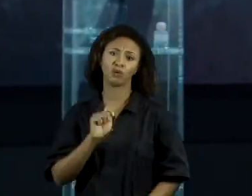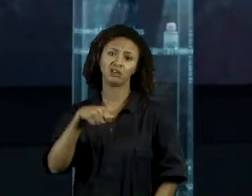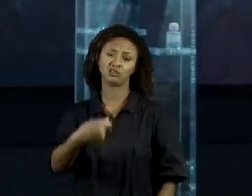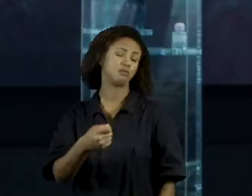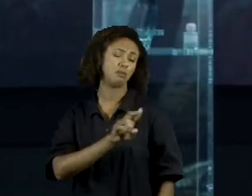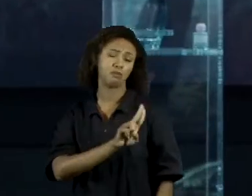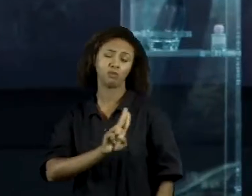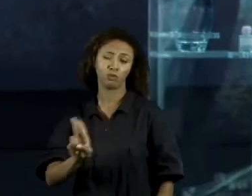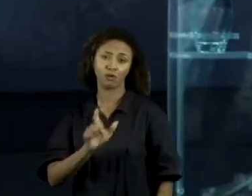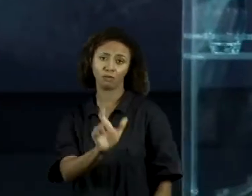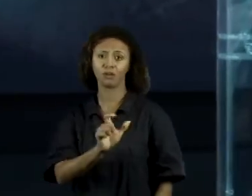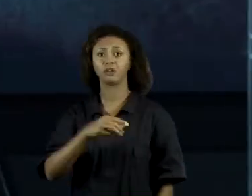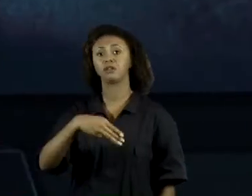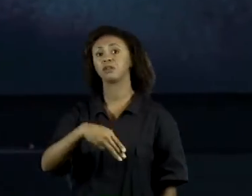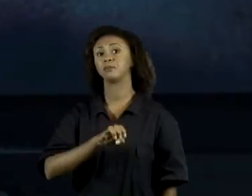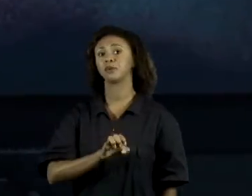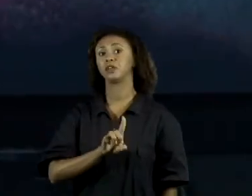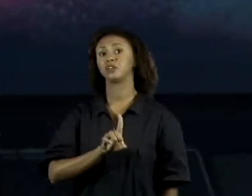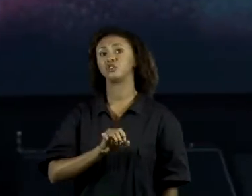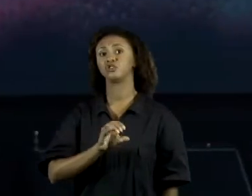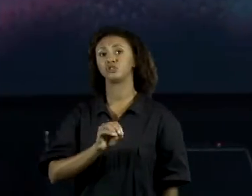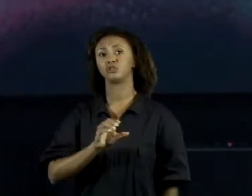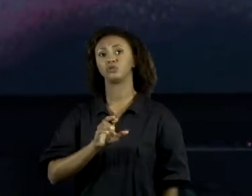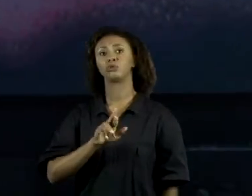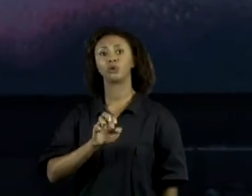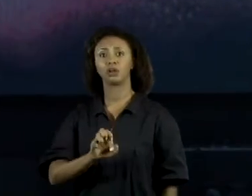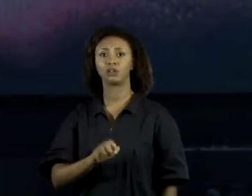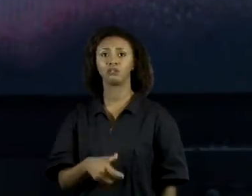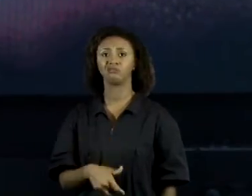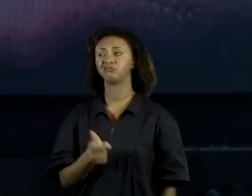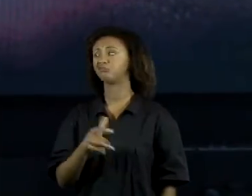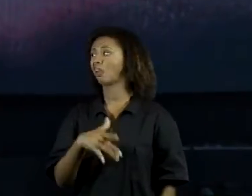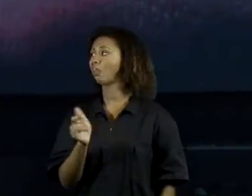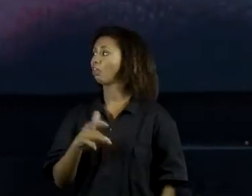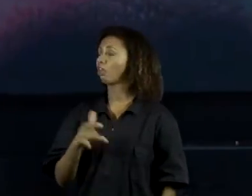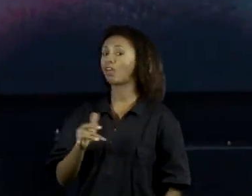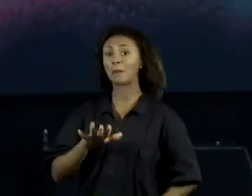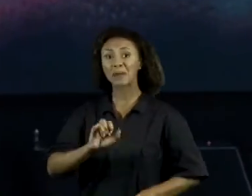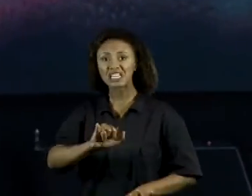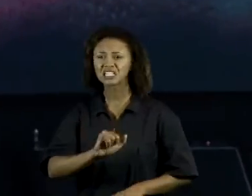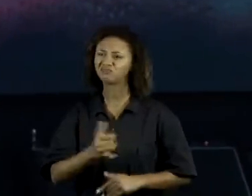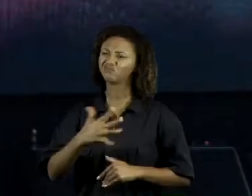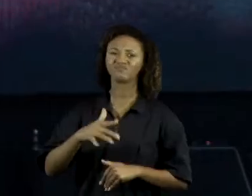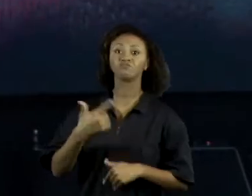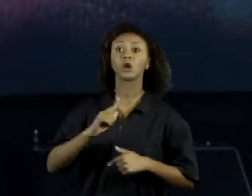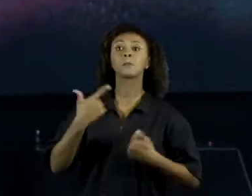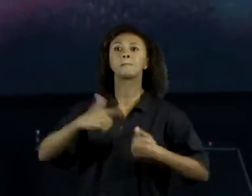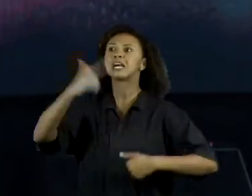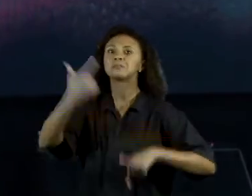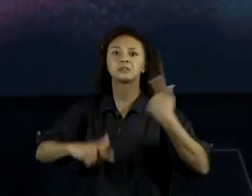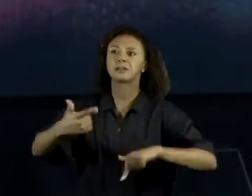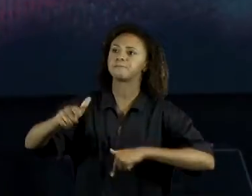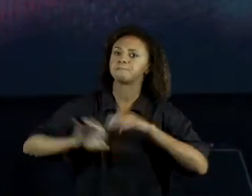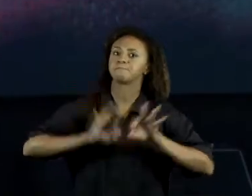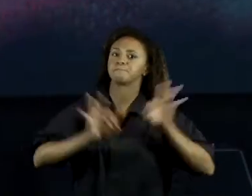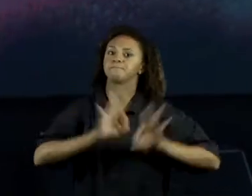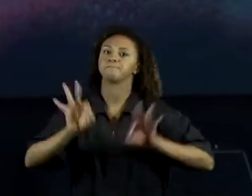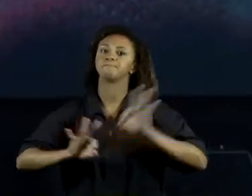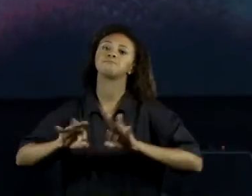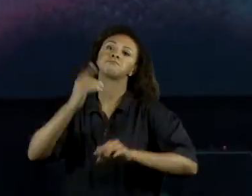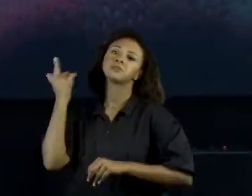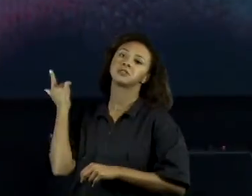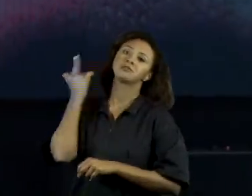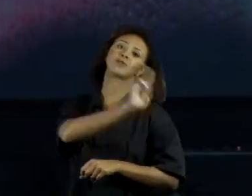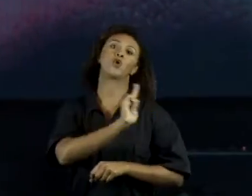Mas pessoas que não se contentam com a média e que continuam se preparando vão atingir o ponto